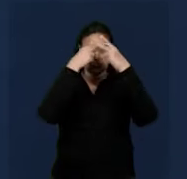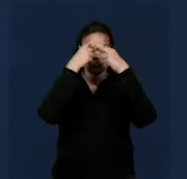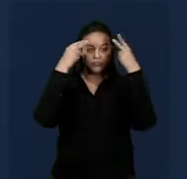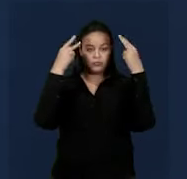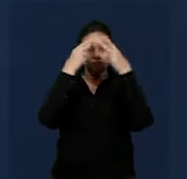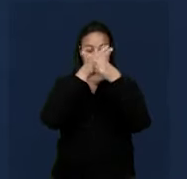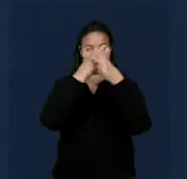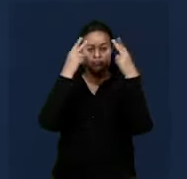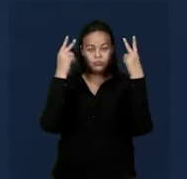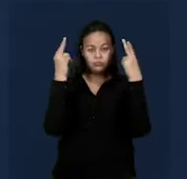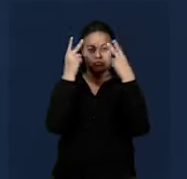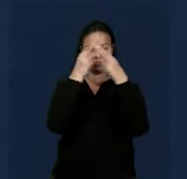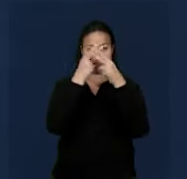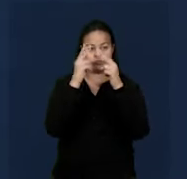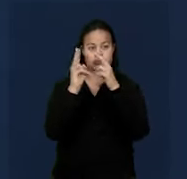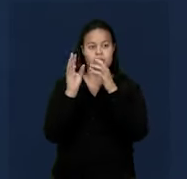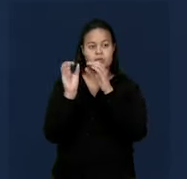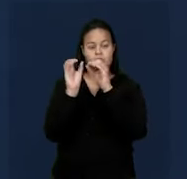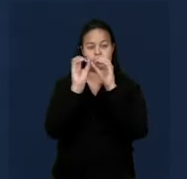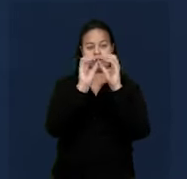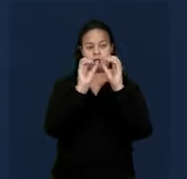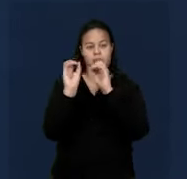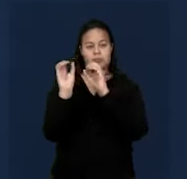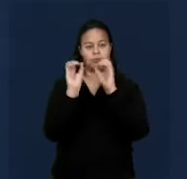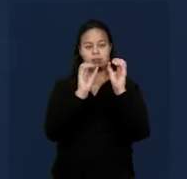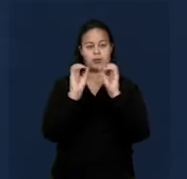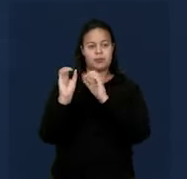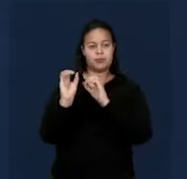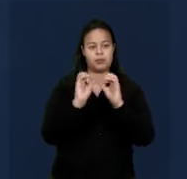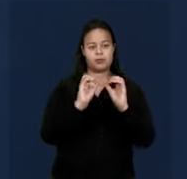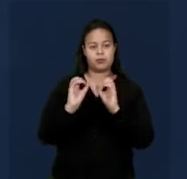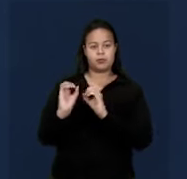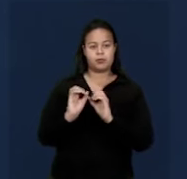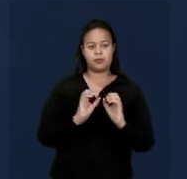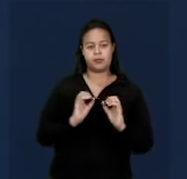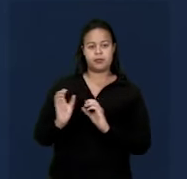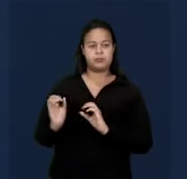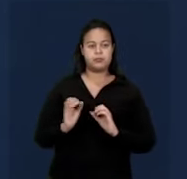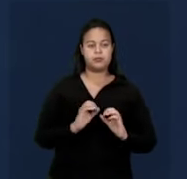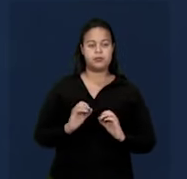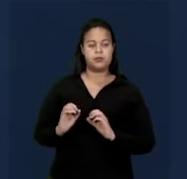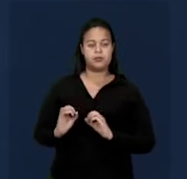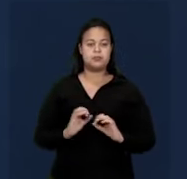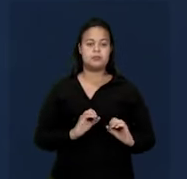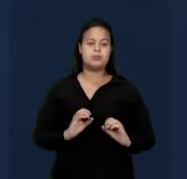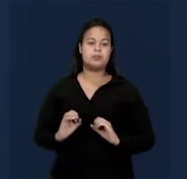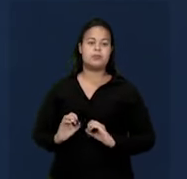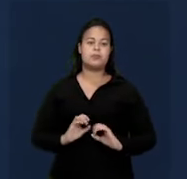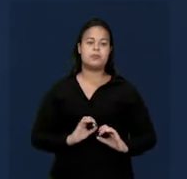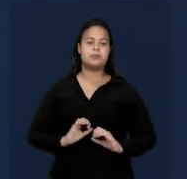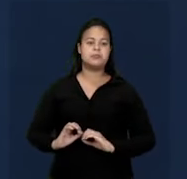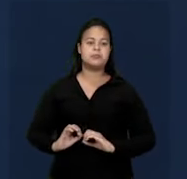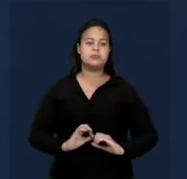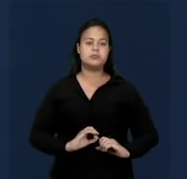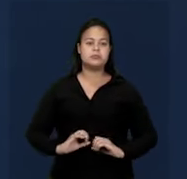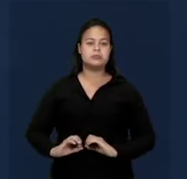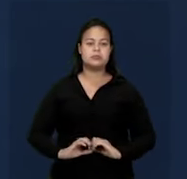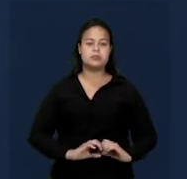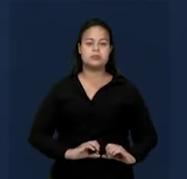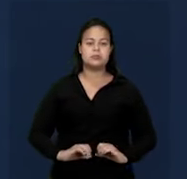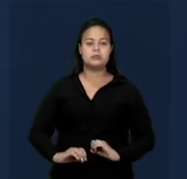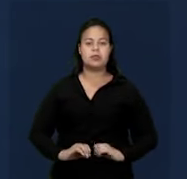que vão estar em formato esférico, né? Ou seja, aqui eu estou representando como círculo, tá? A gente